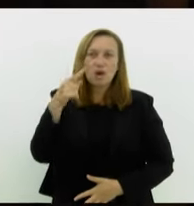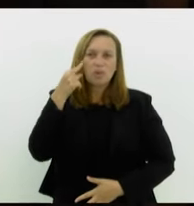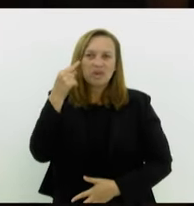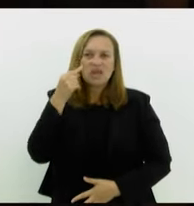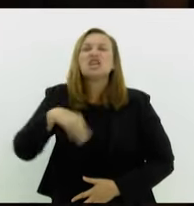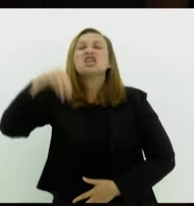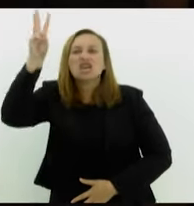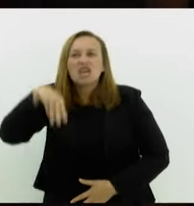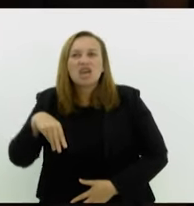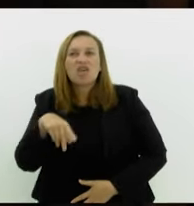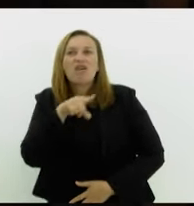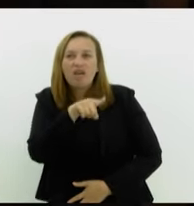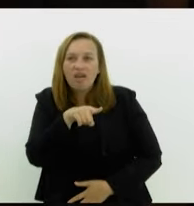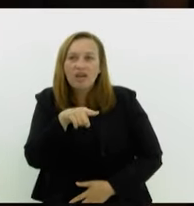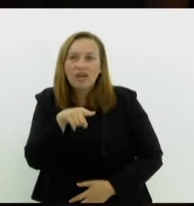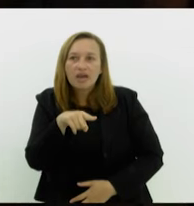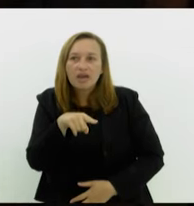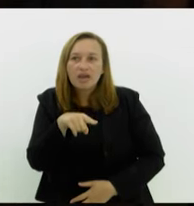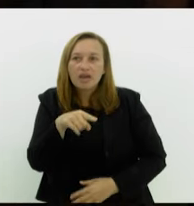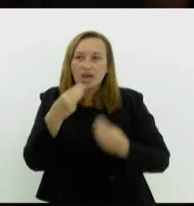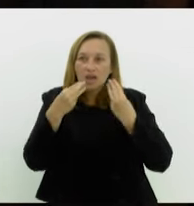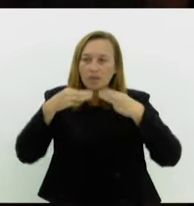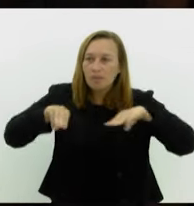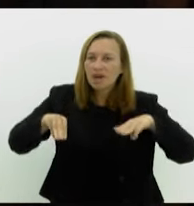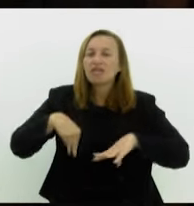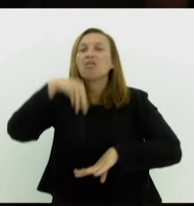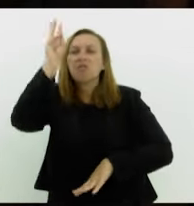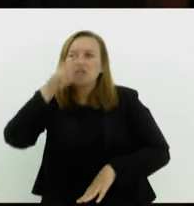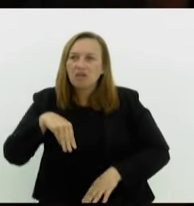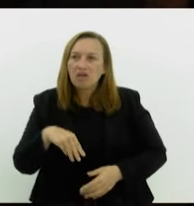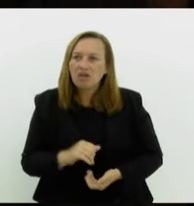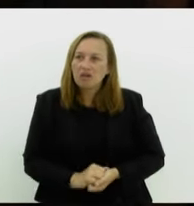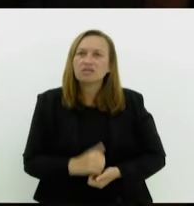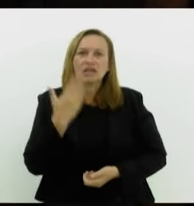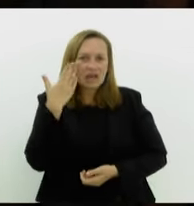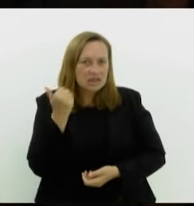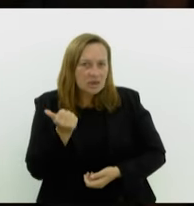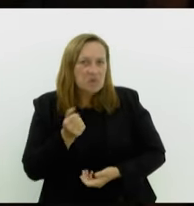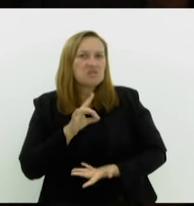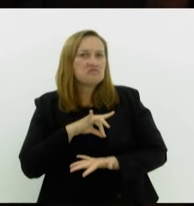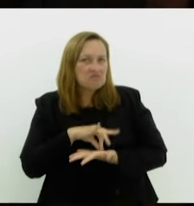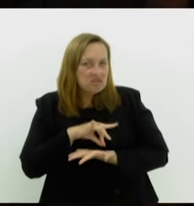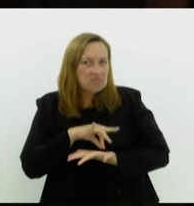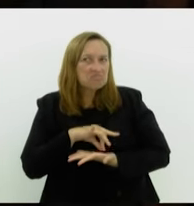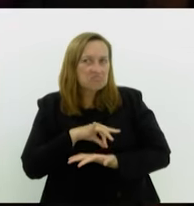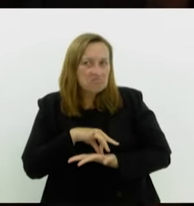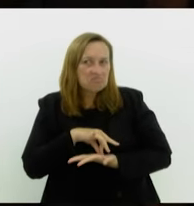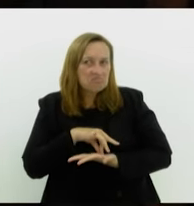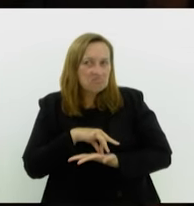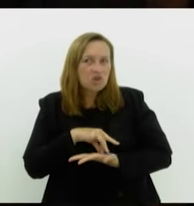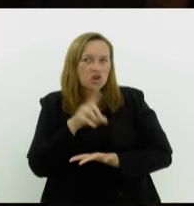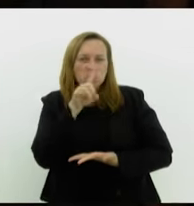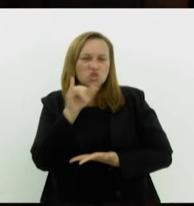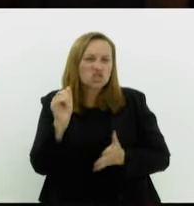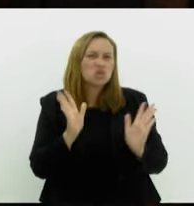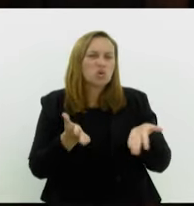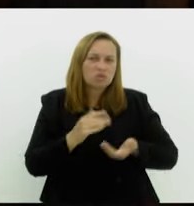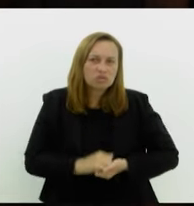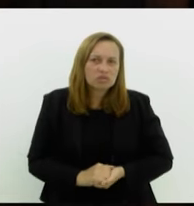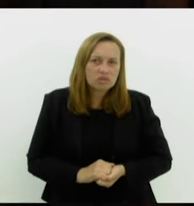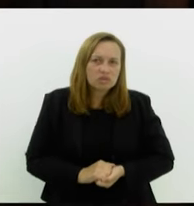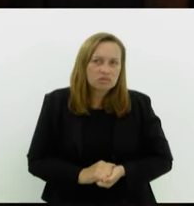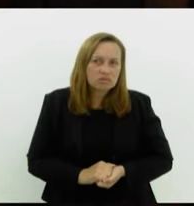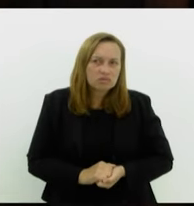quem é este marqueteiro tá sabendo legal dos dias de